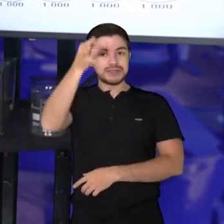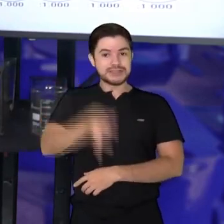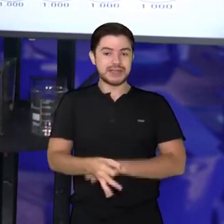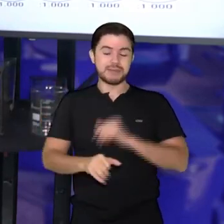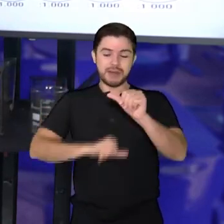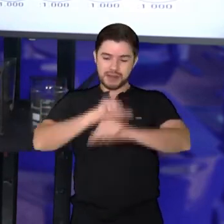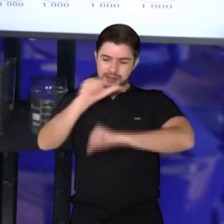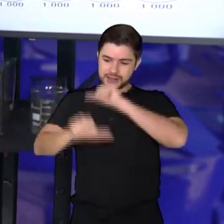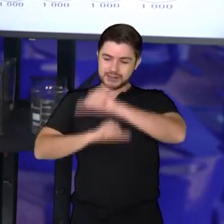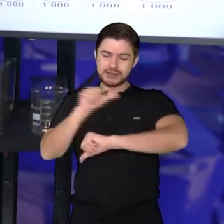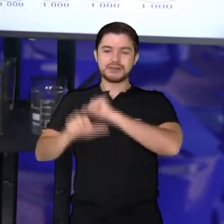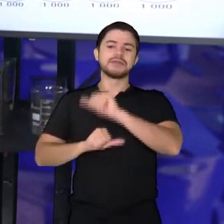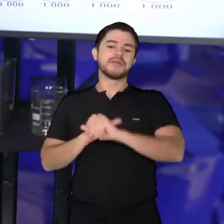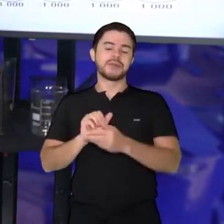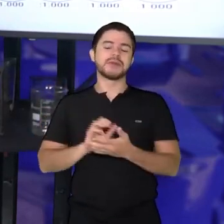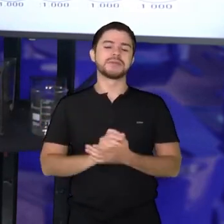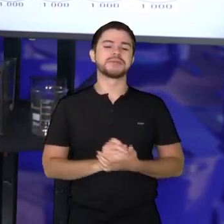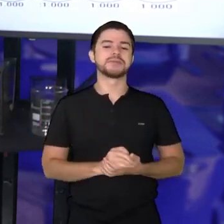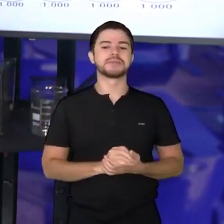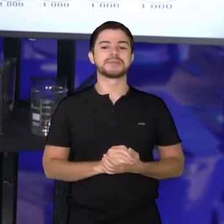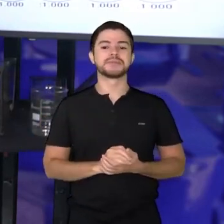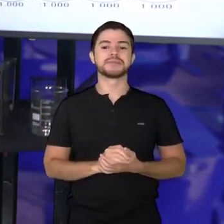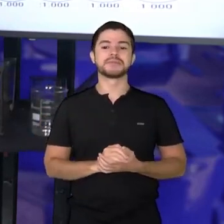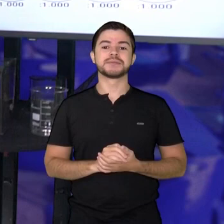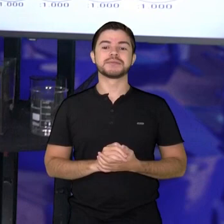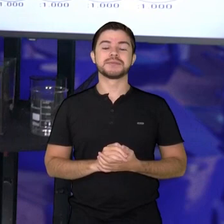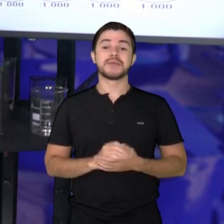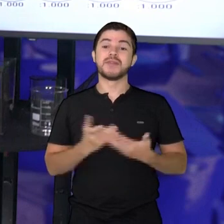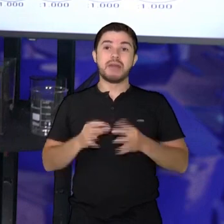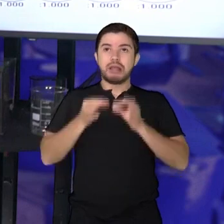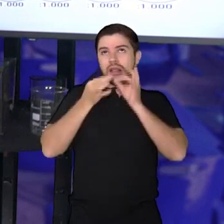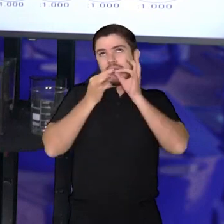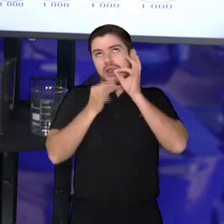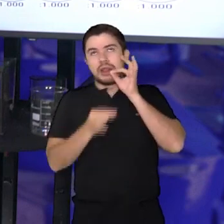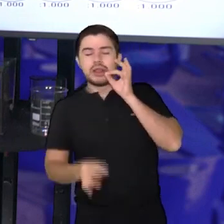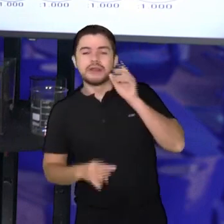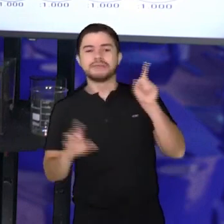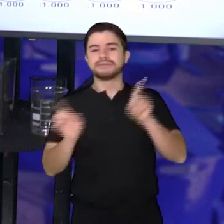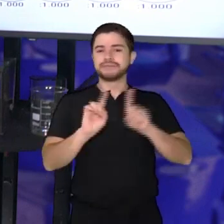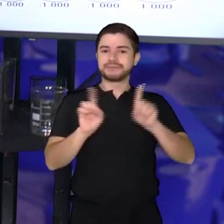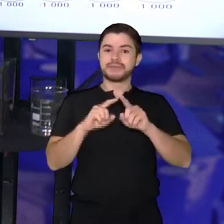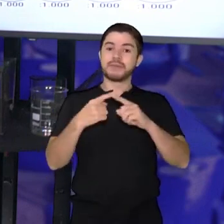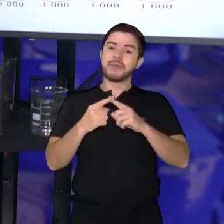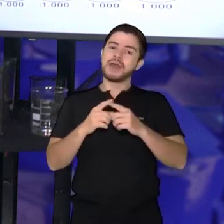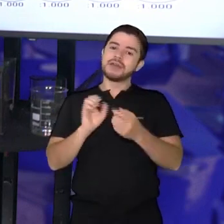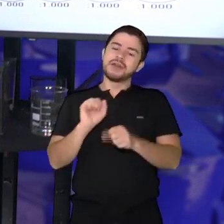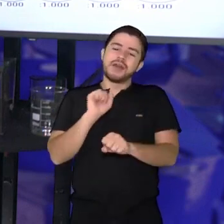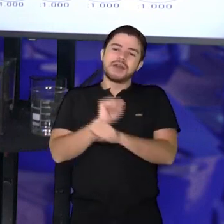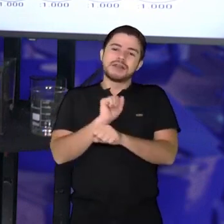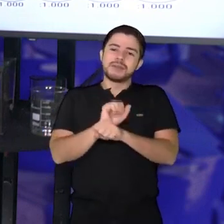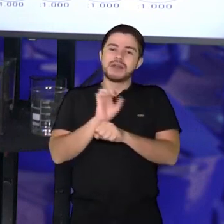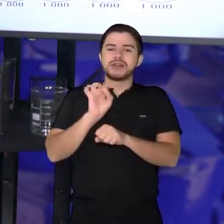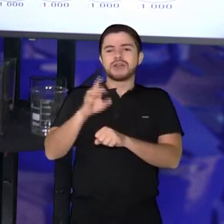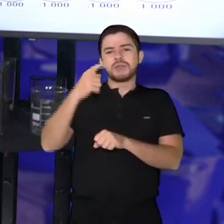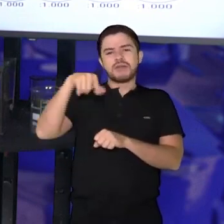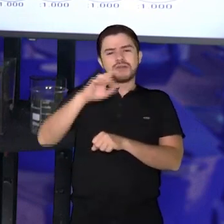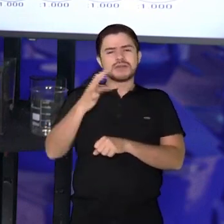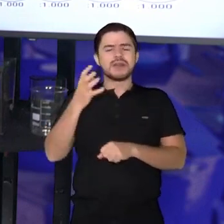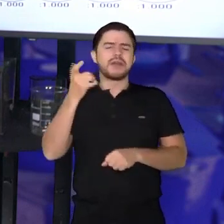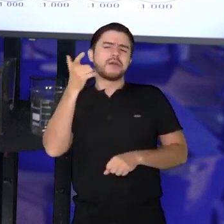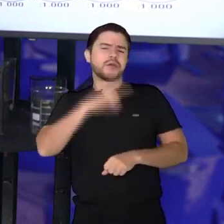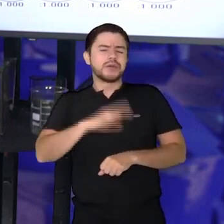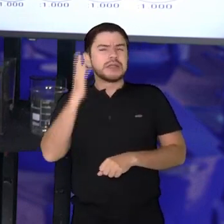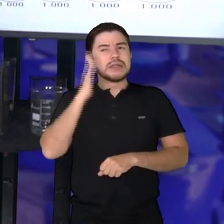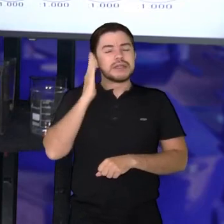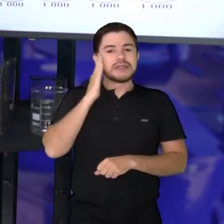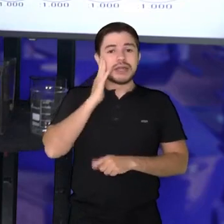transformar para centímetros cúbicos. Não vou me estender muito aqui, porque esse é assunto para uma outra aula, mas é só para vocês terem uma noção